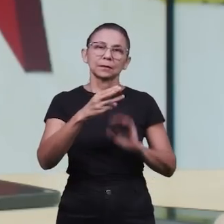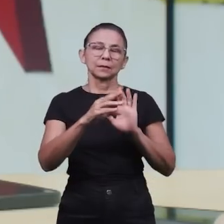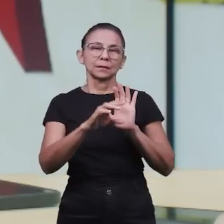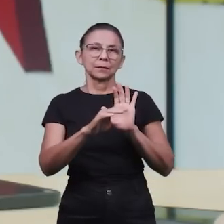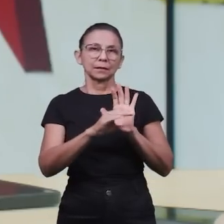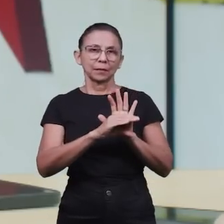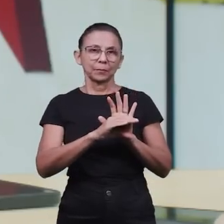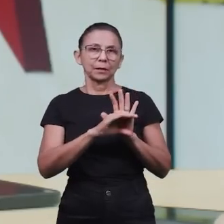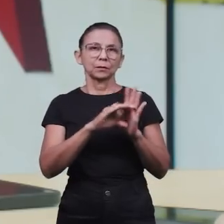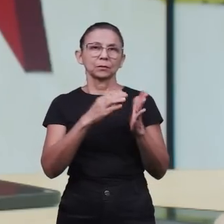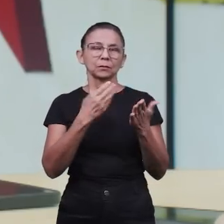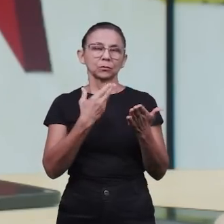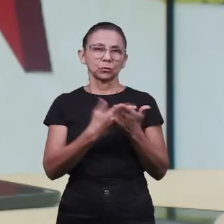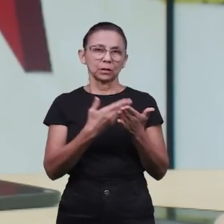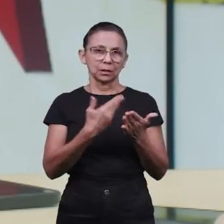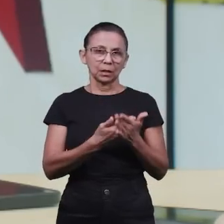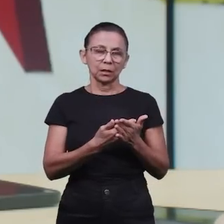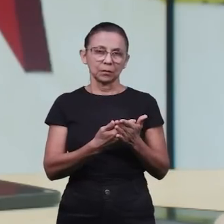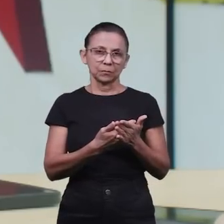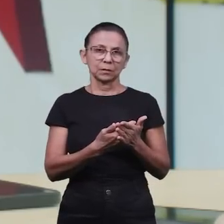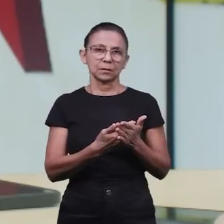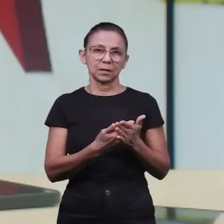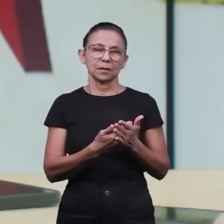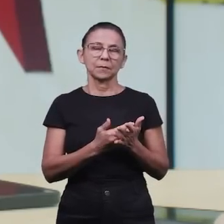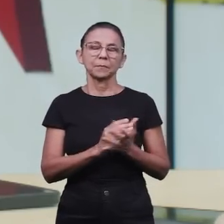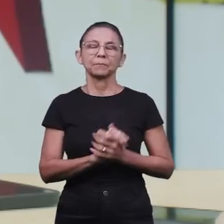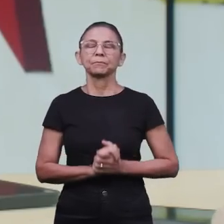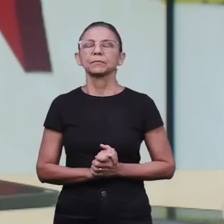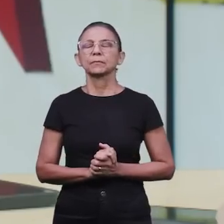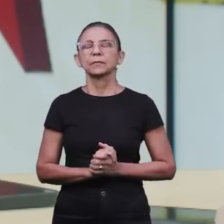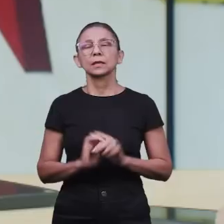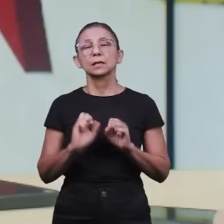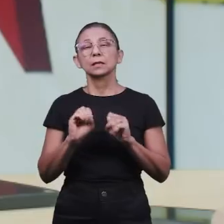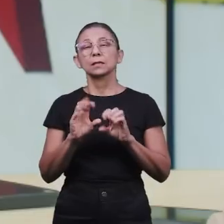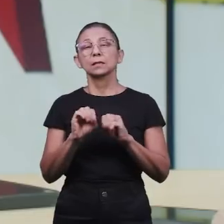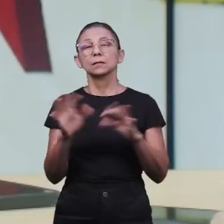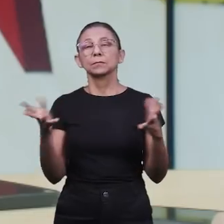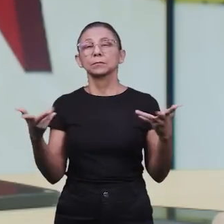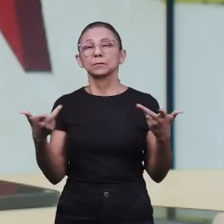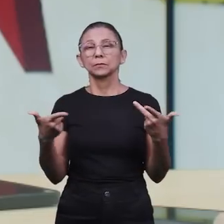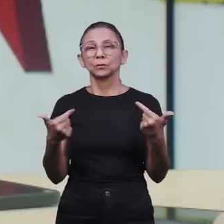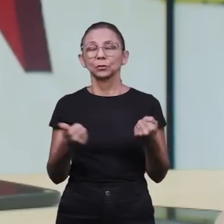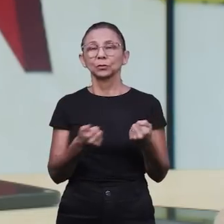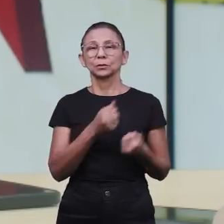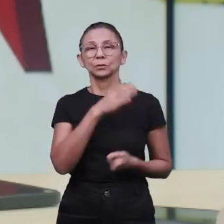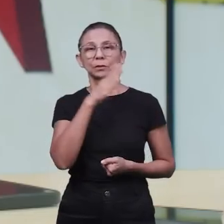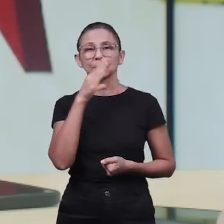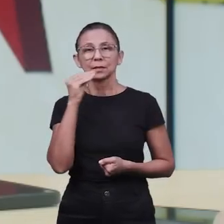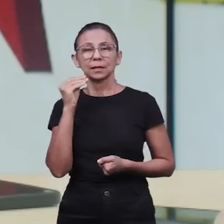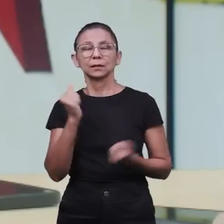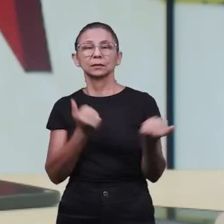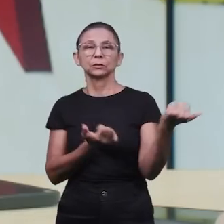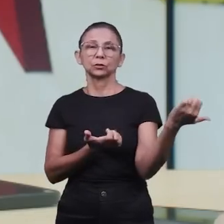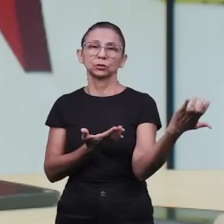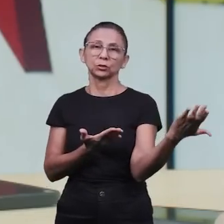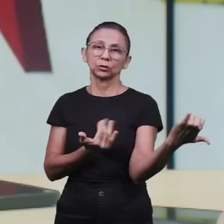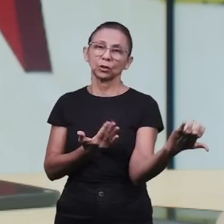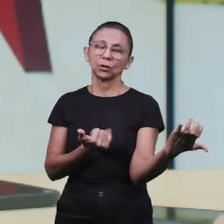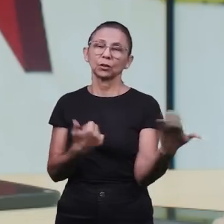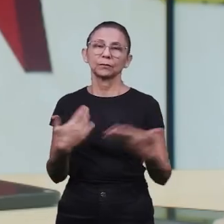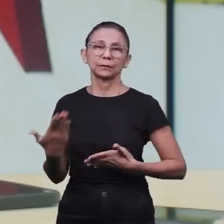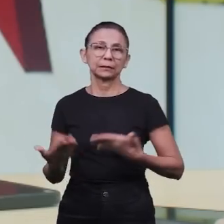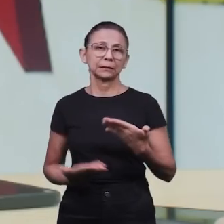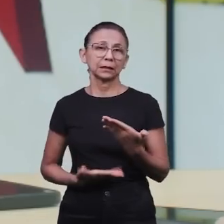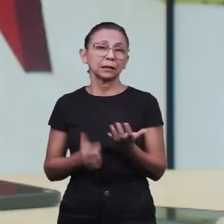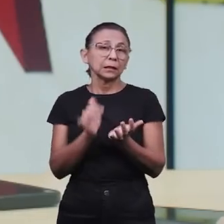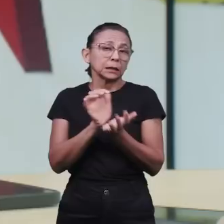maravilhosas para o adolescente, para o jovem, para o servo. Sim. Não precisa ser só